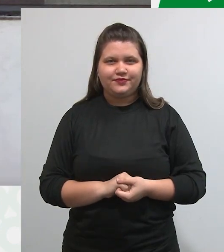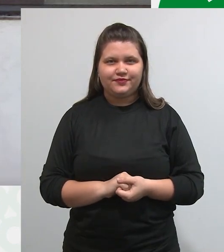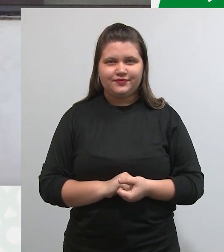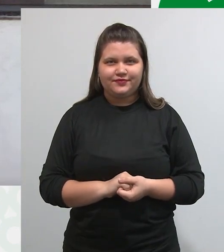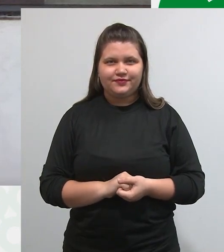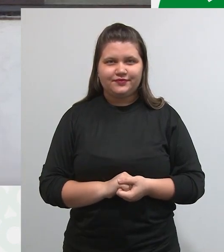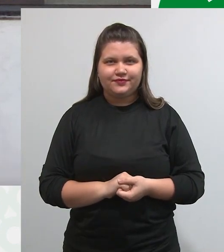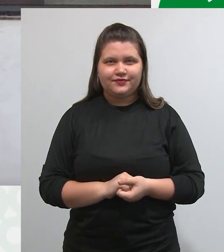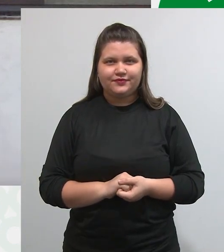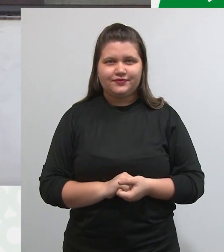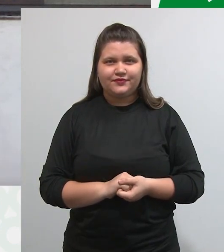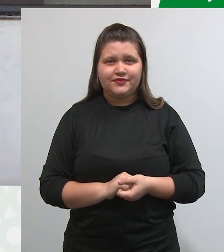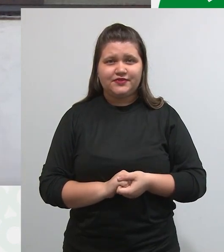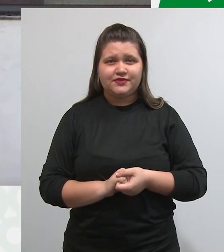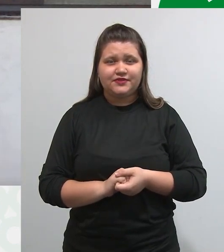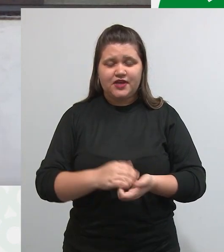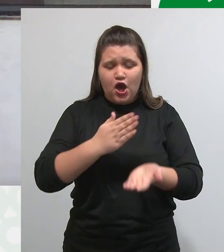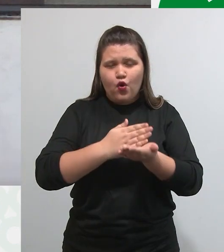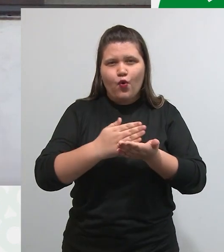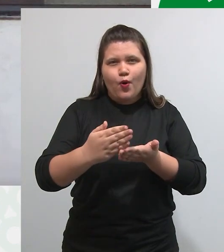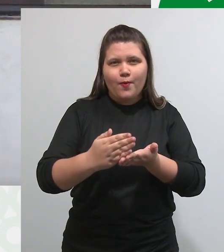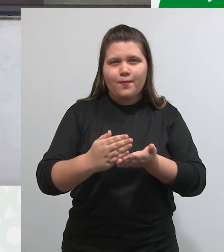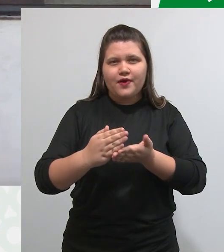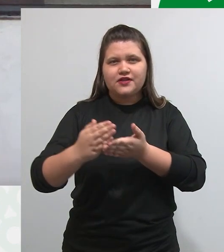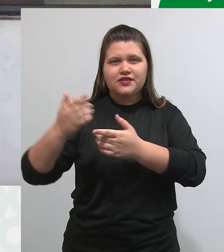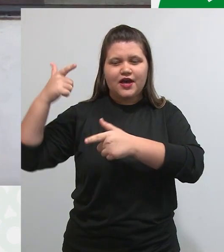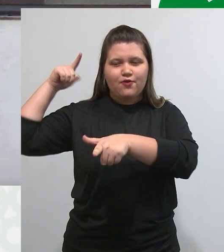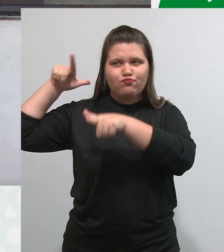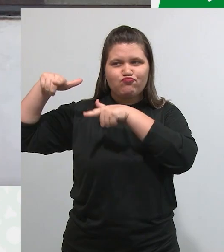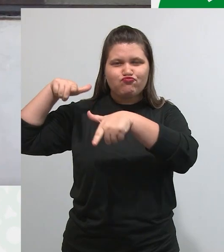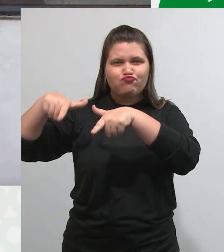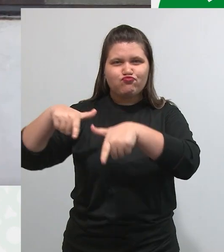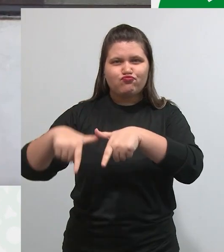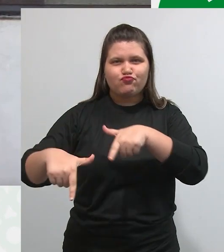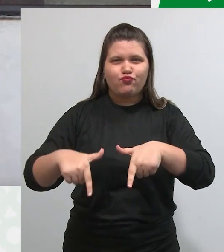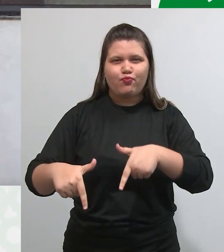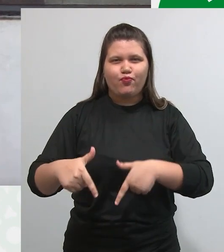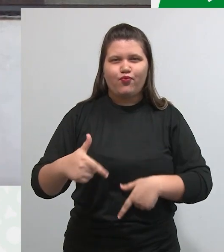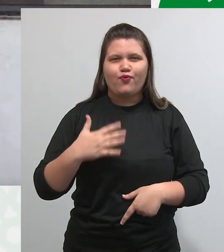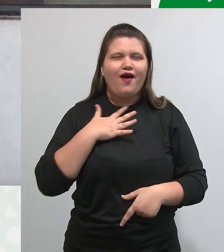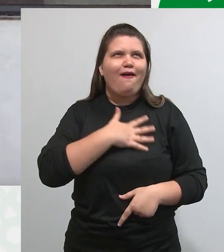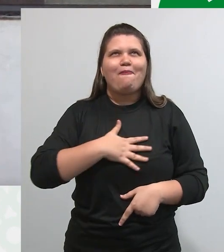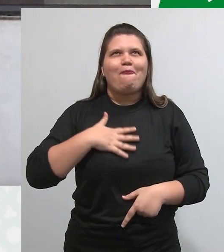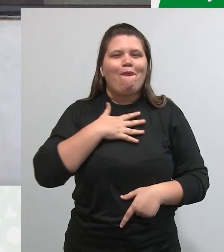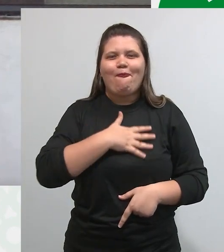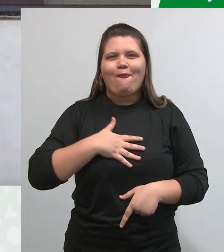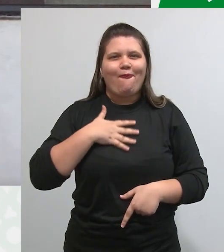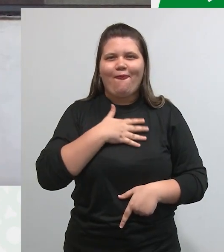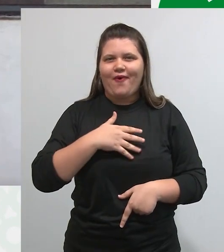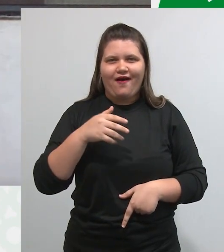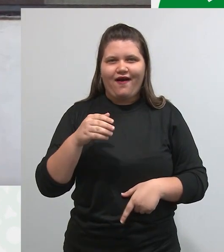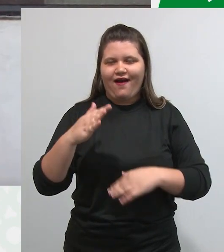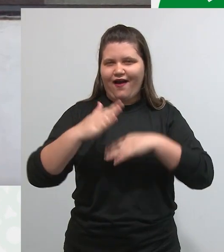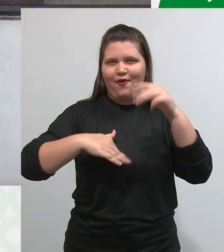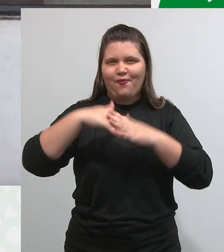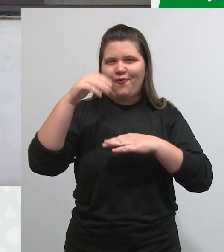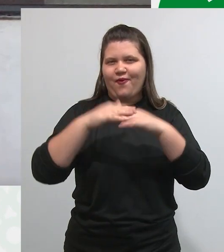assim que eu comecei a minha carreira, e foi assim que eu comecei a amar a carreira de